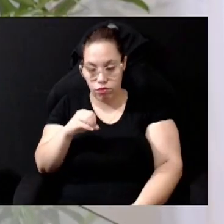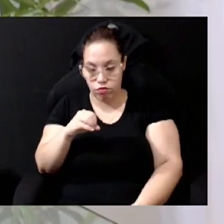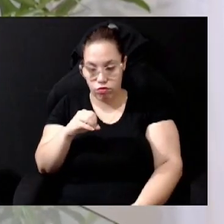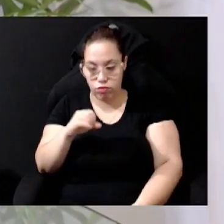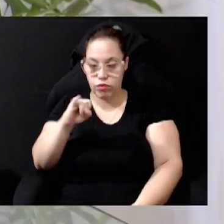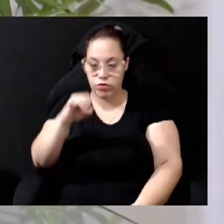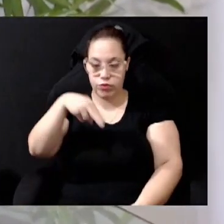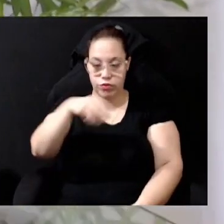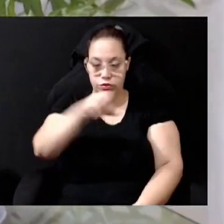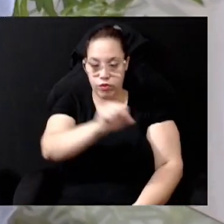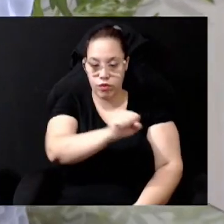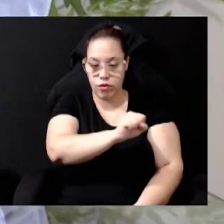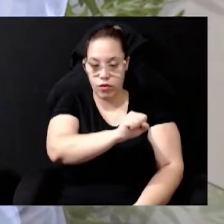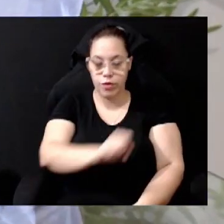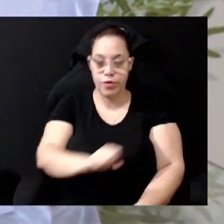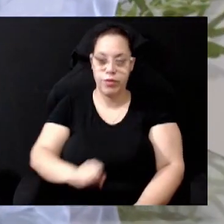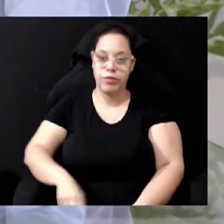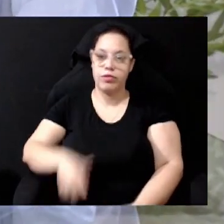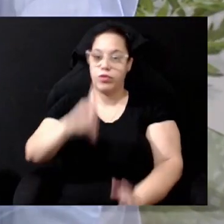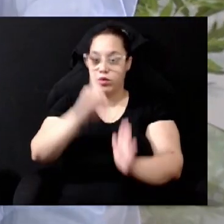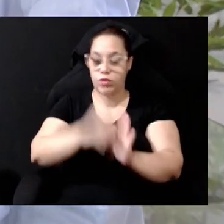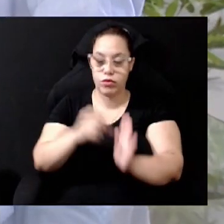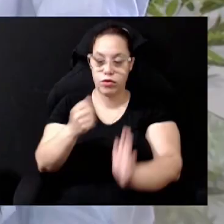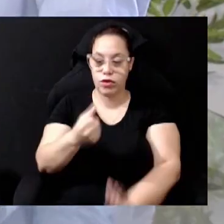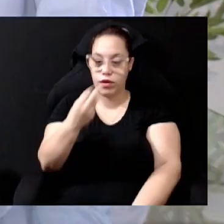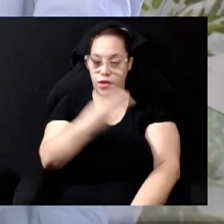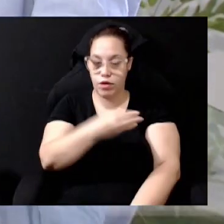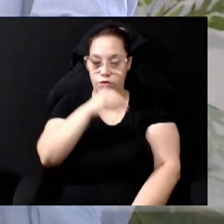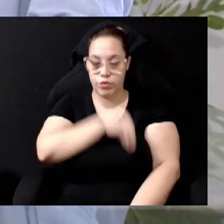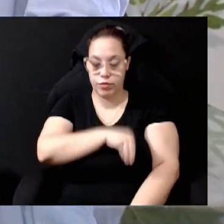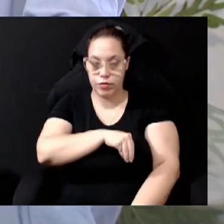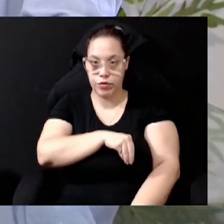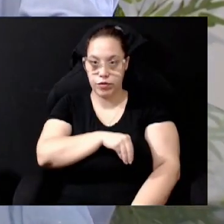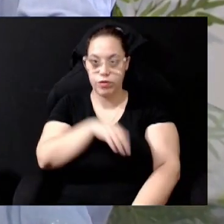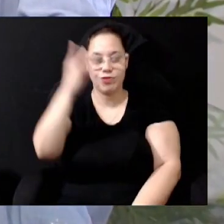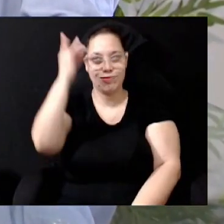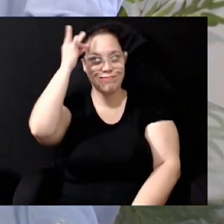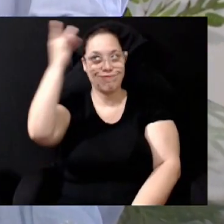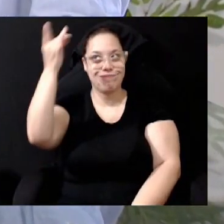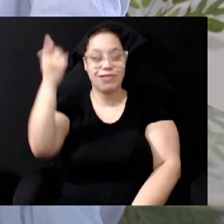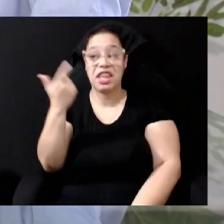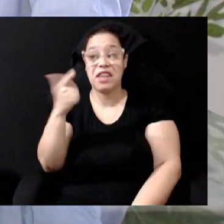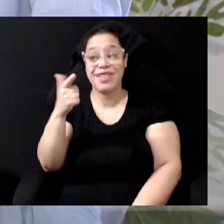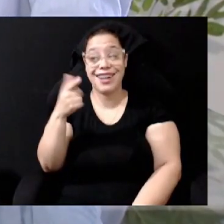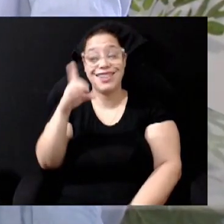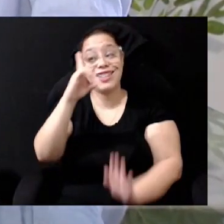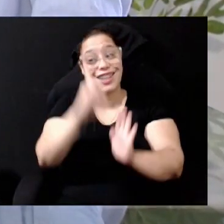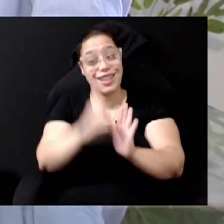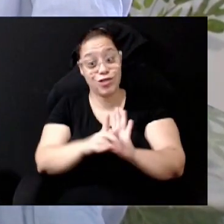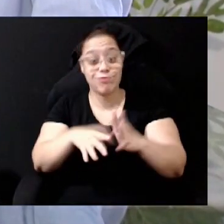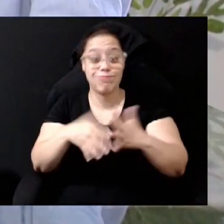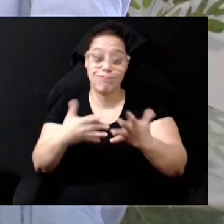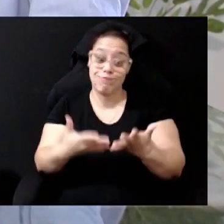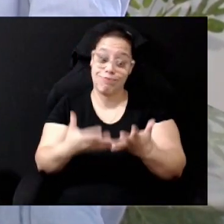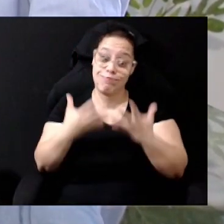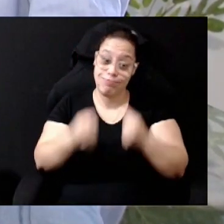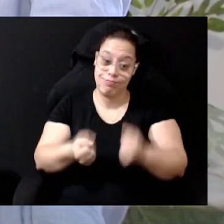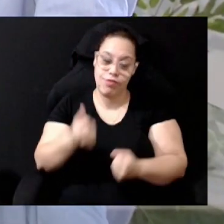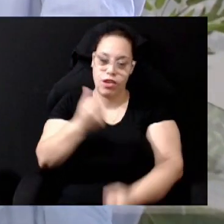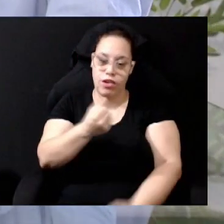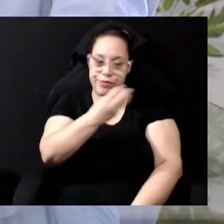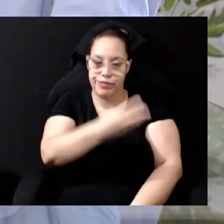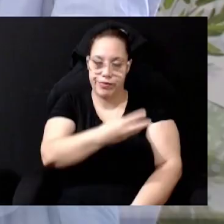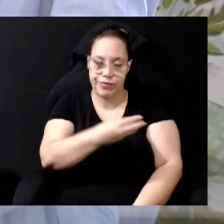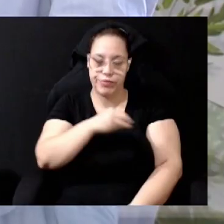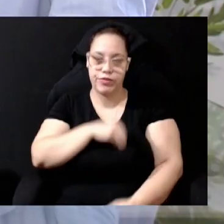também têm direito ao 13º. Então, acho que é mais fácil a gente dizer quem não tem direito a receber o 13º. Basicamente, são as